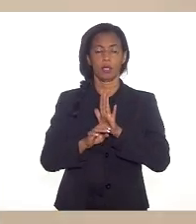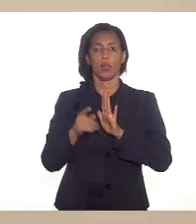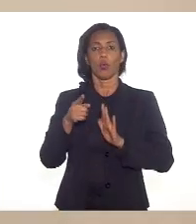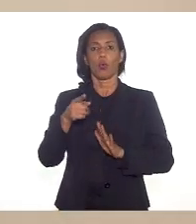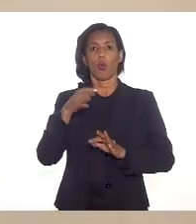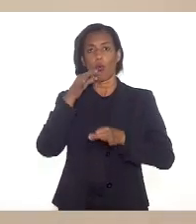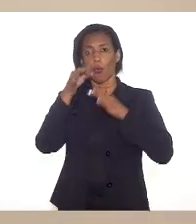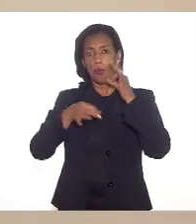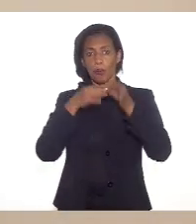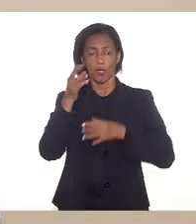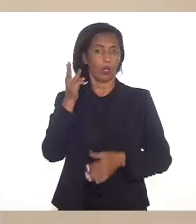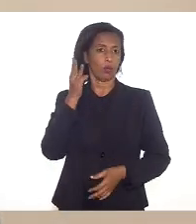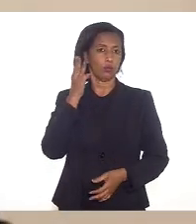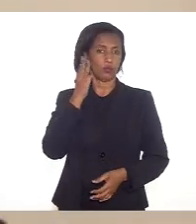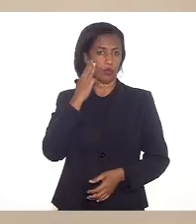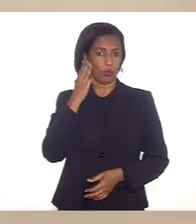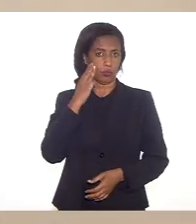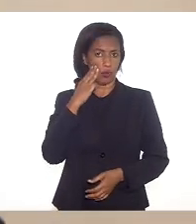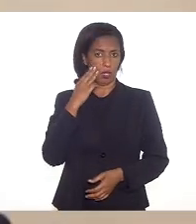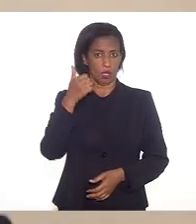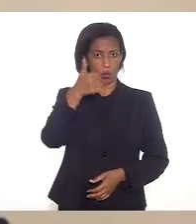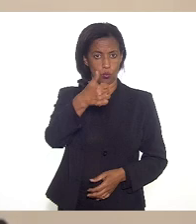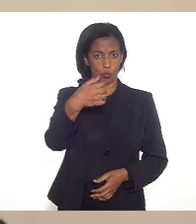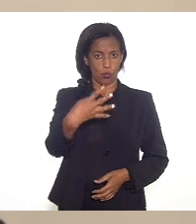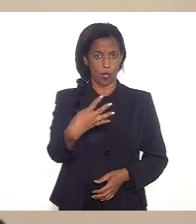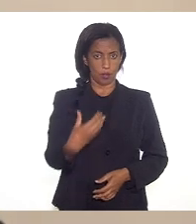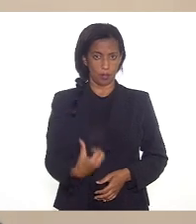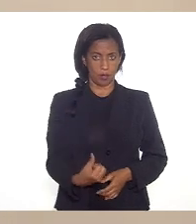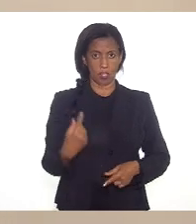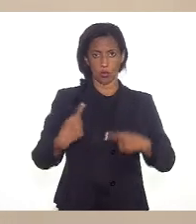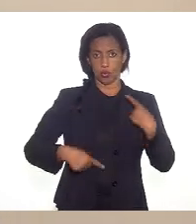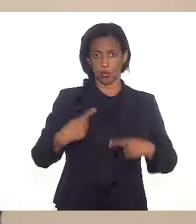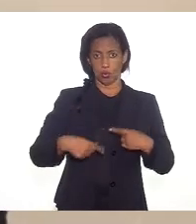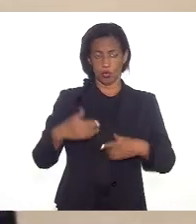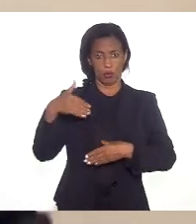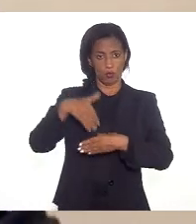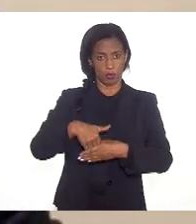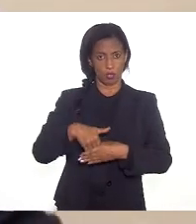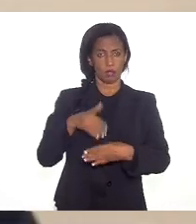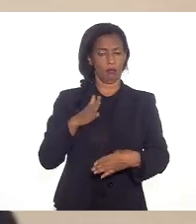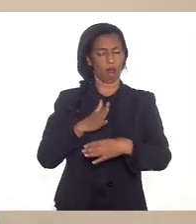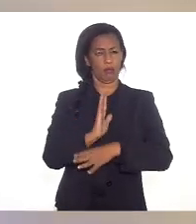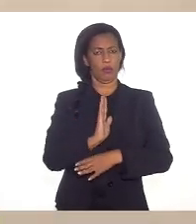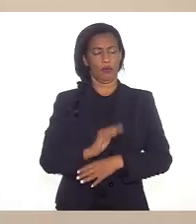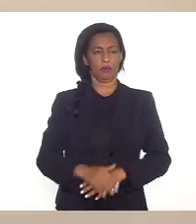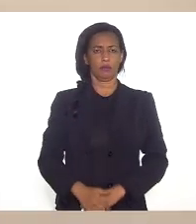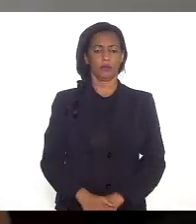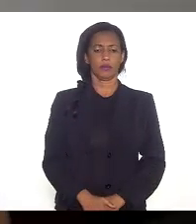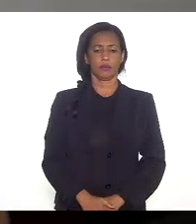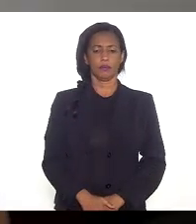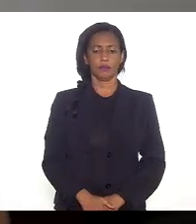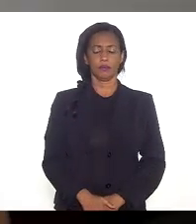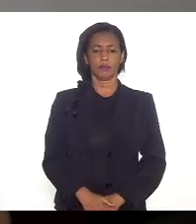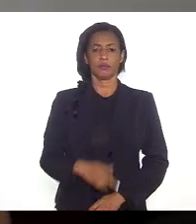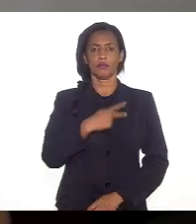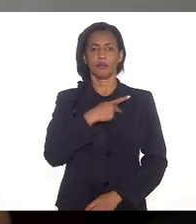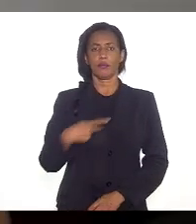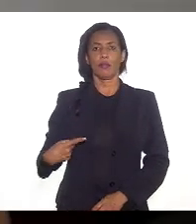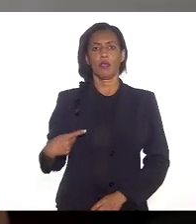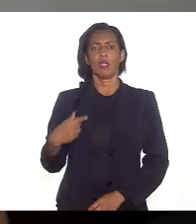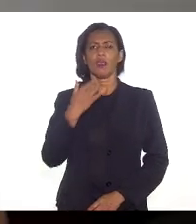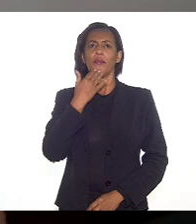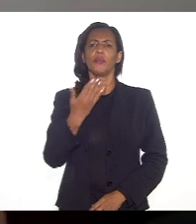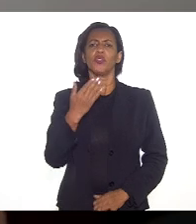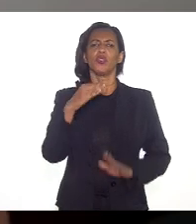deputado Valdeque, favorável à emenda 1, 4 e 6. A discussão em votação aprovada. Presidente, eu queria pedir uma questão de ordem a